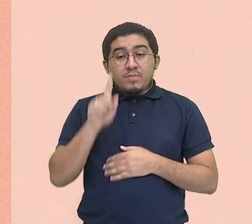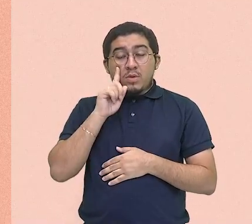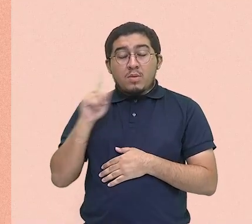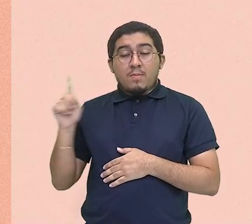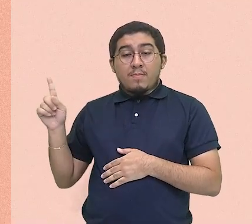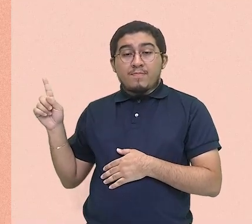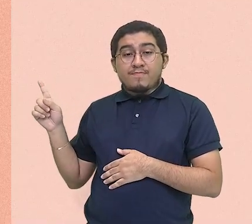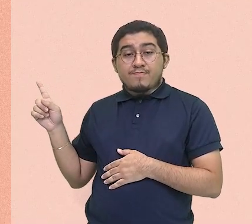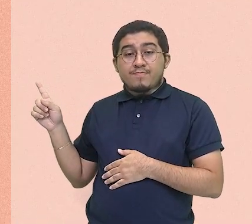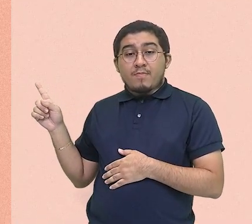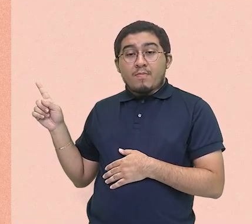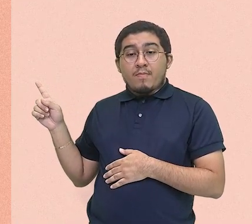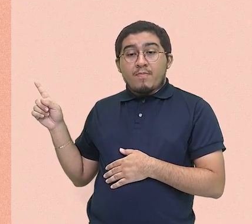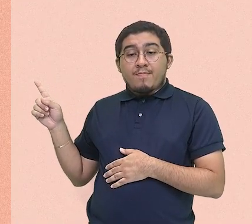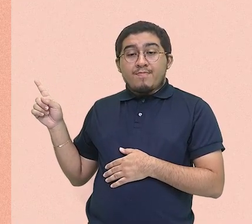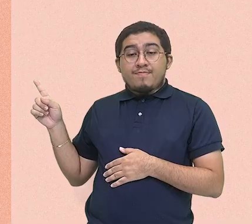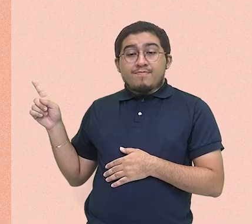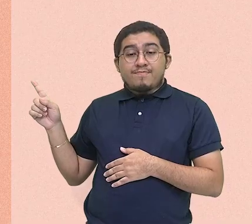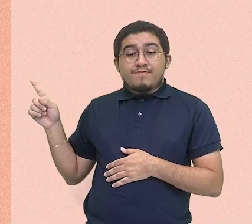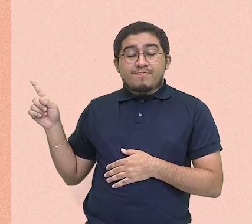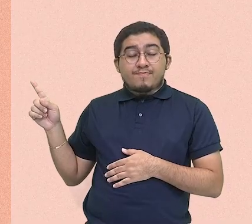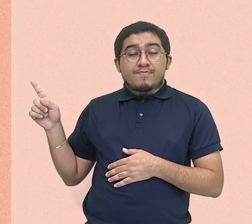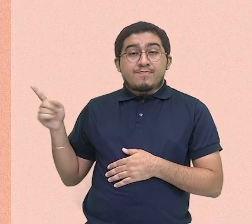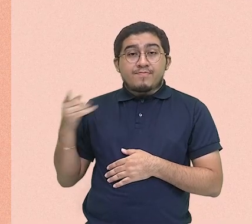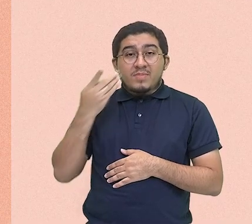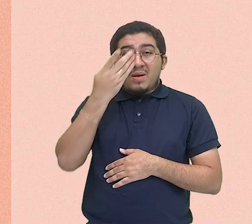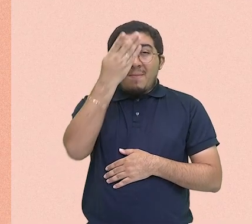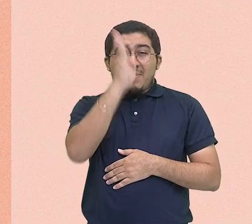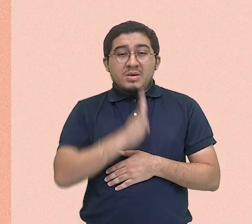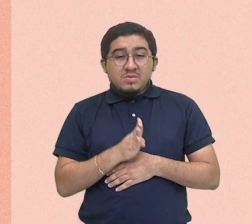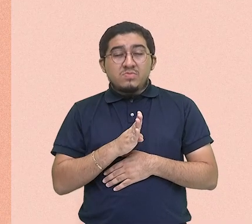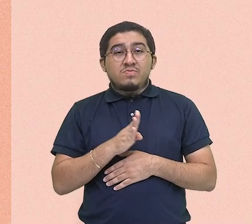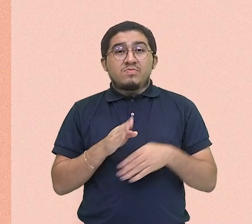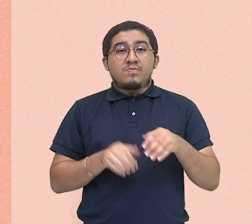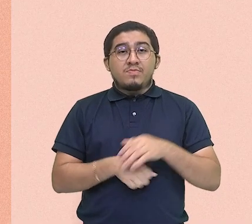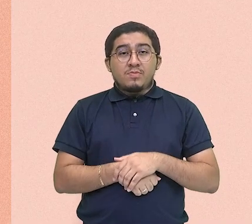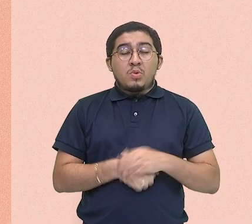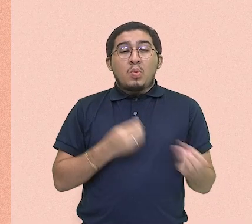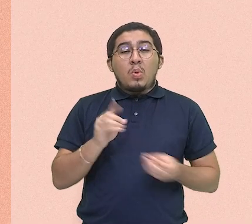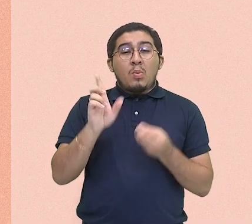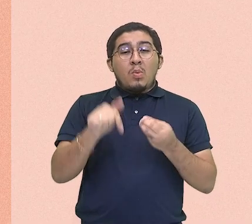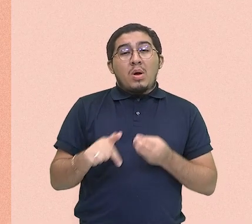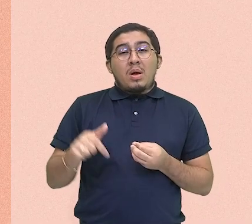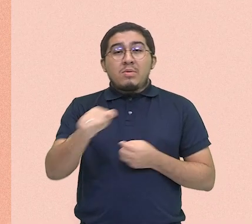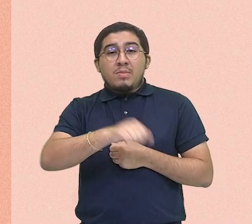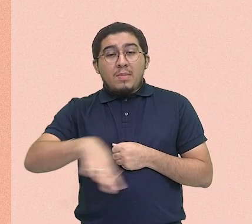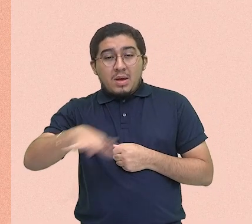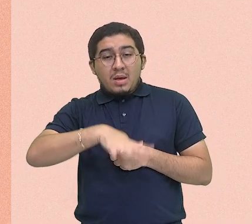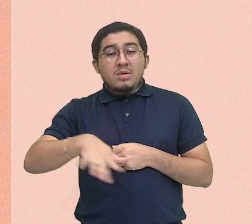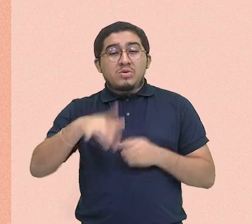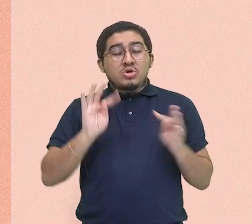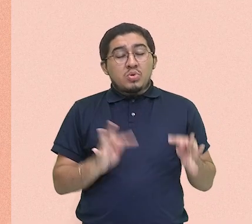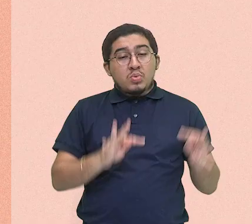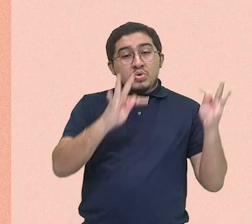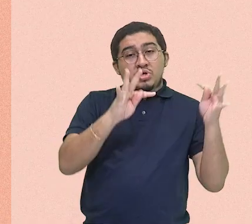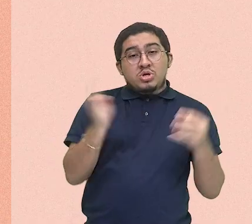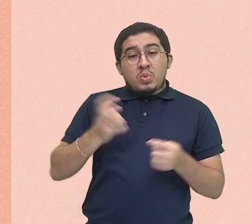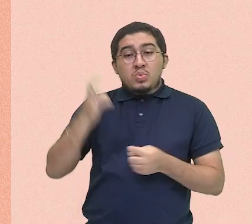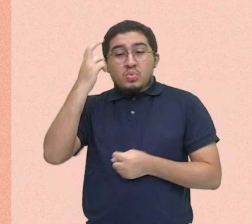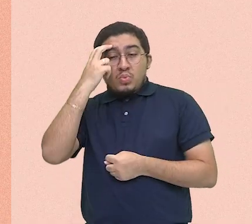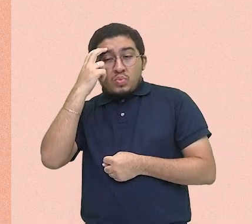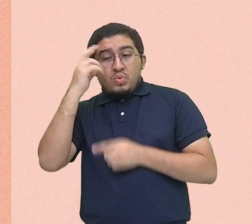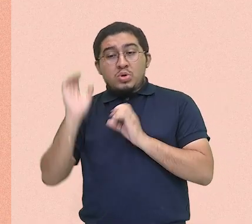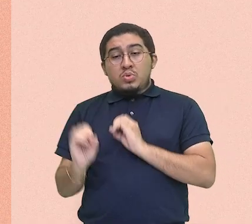mapinha, mais uma vez. Este aí é o Brasil, como é a demografia brasileira, como é a tecnologia, como é a cultura, como